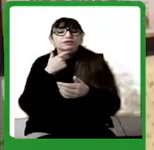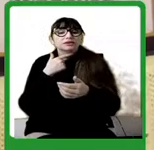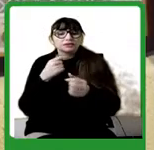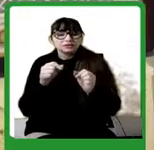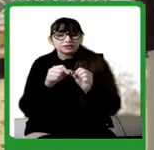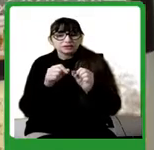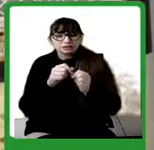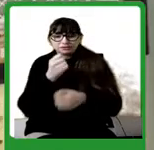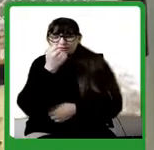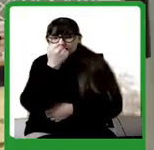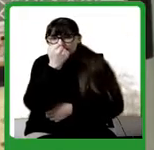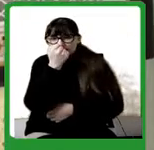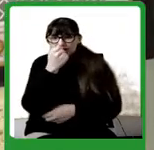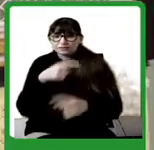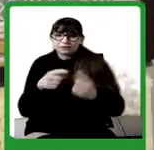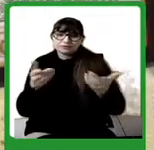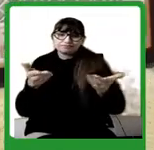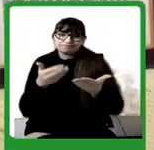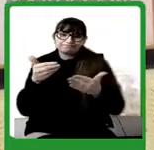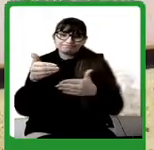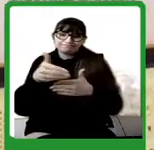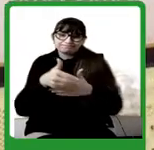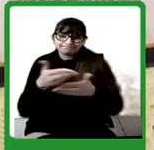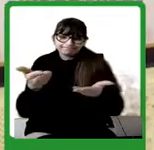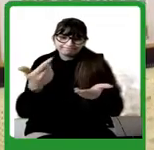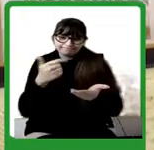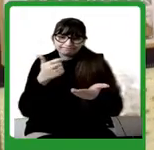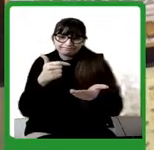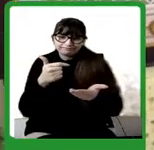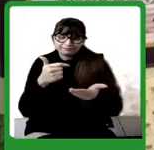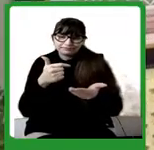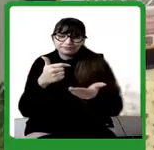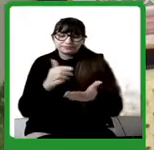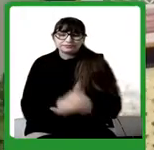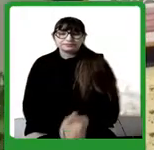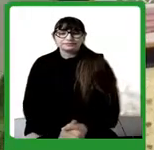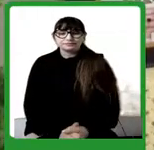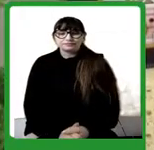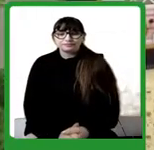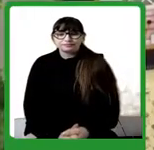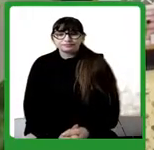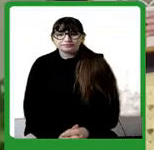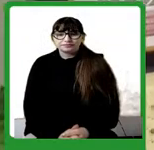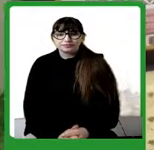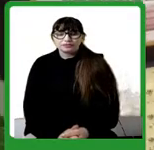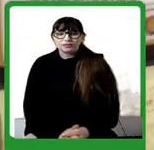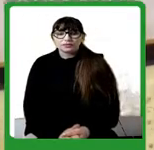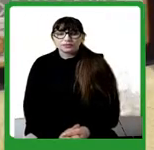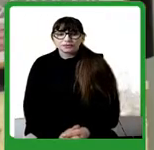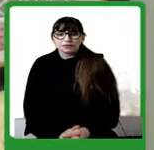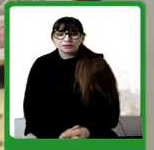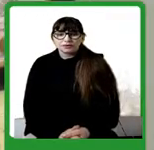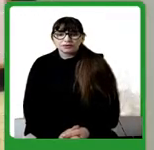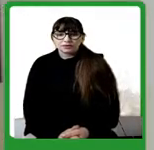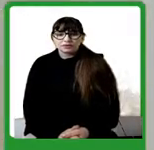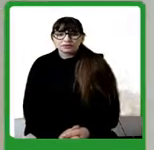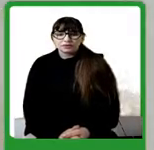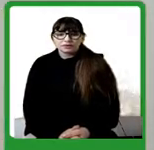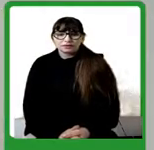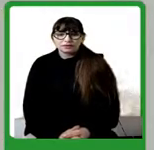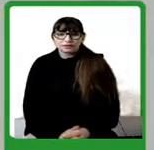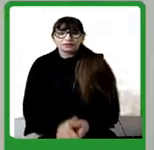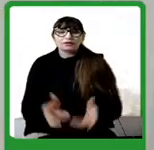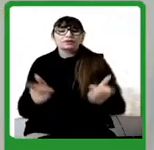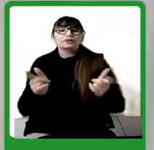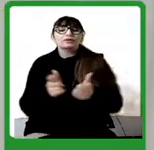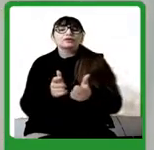coisa, mas agora não dá mais também. Dionísio pergunta, onde estão as tampas? Tá me irritando, né, Piazão? Mais uma pergunta dos potes,